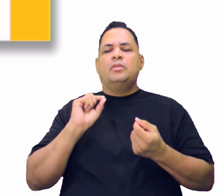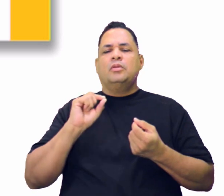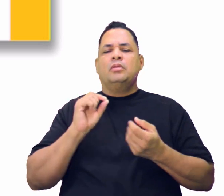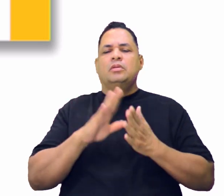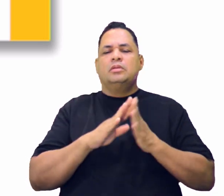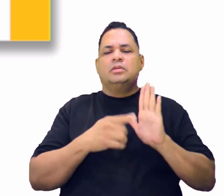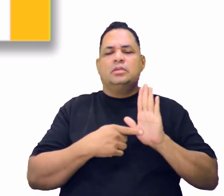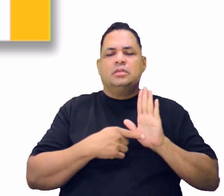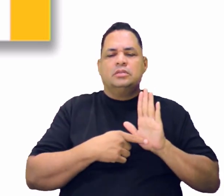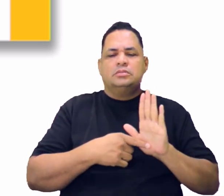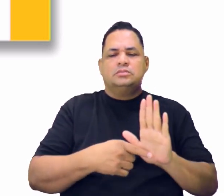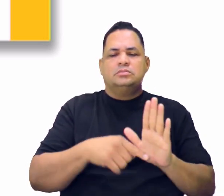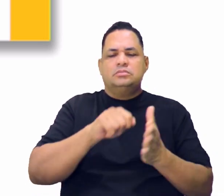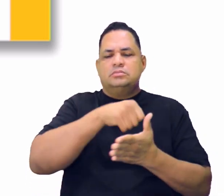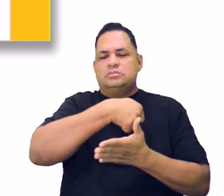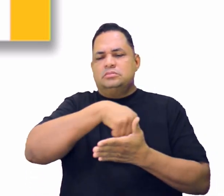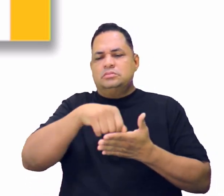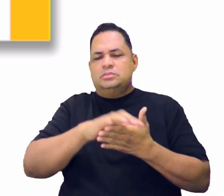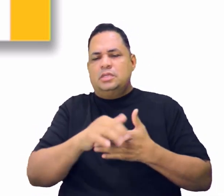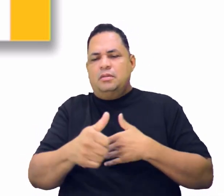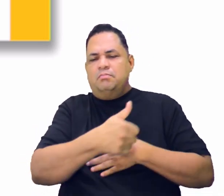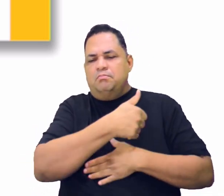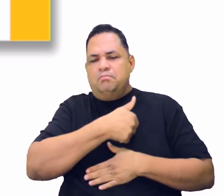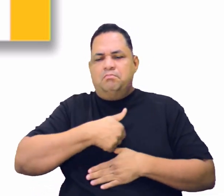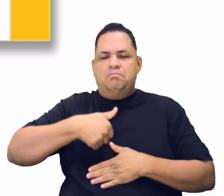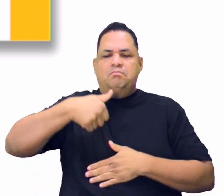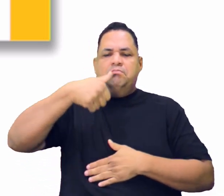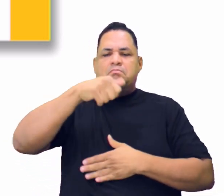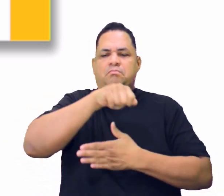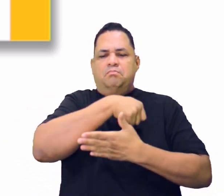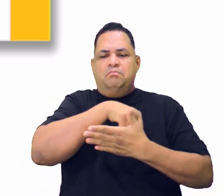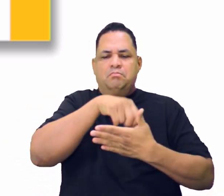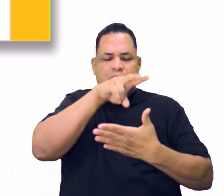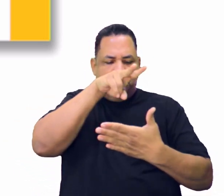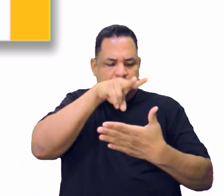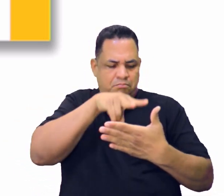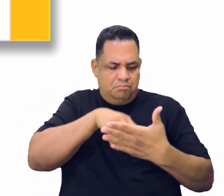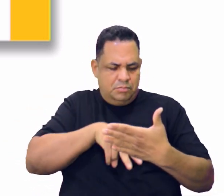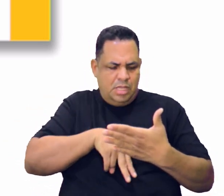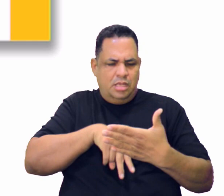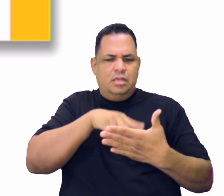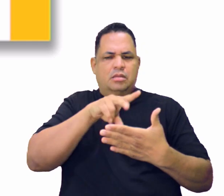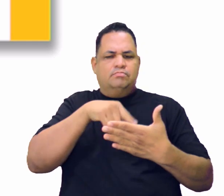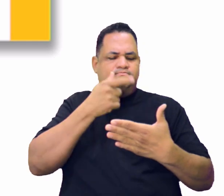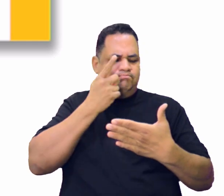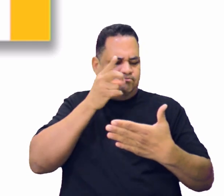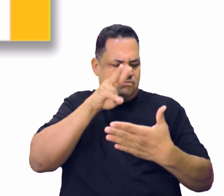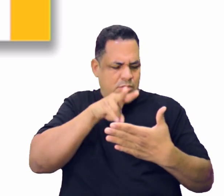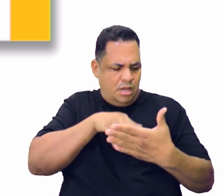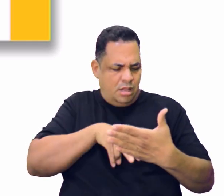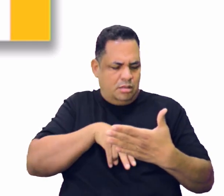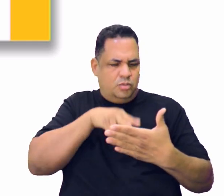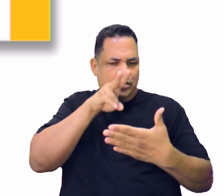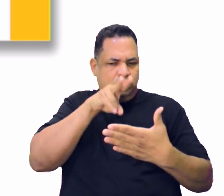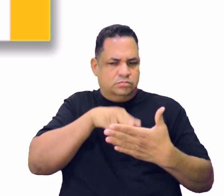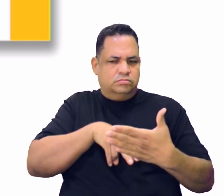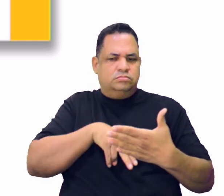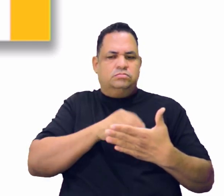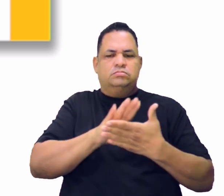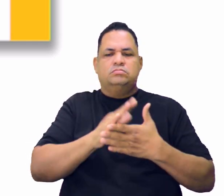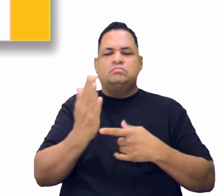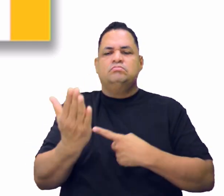na escrita, a melhorar a escrita? É o quê? Leitura, amadinho,